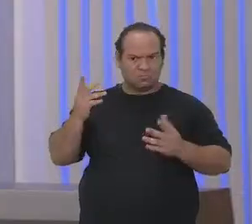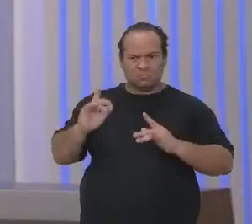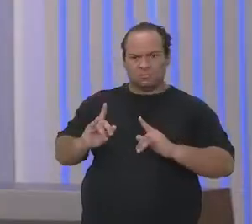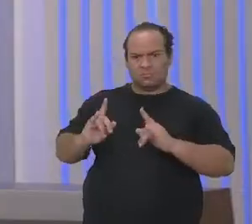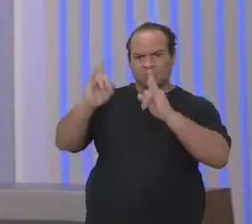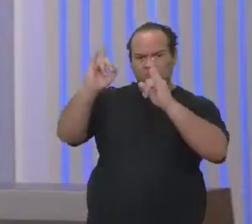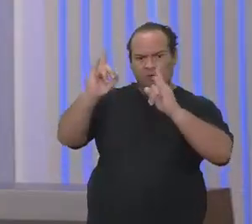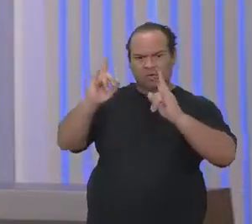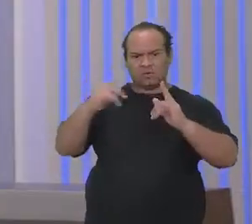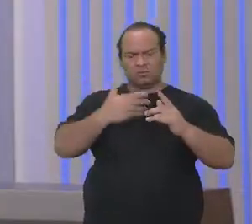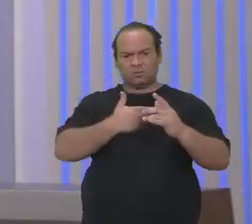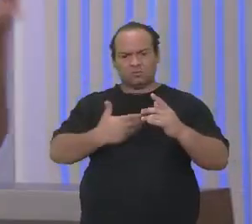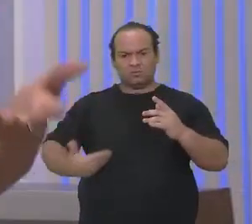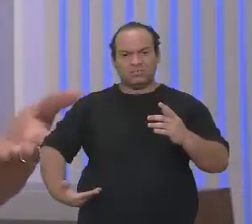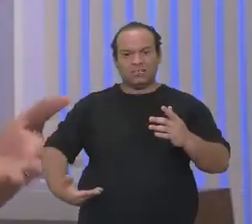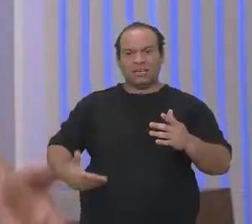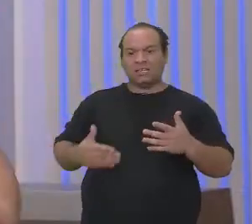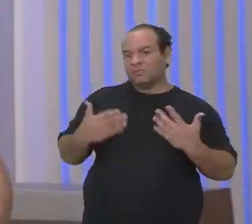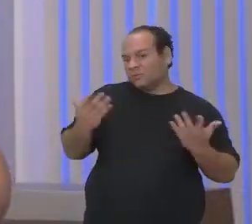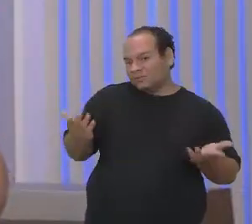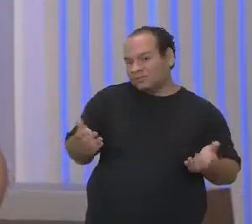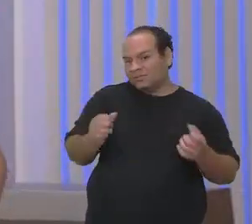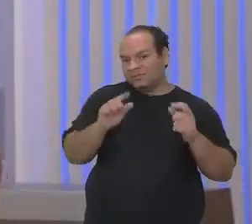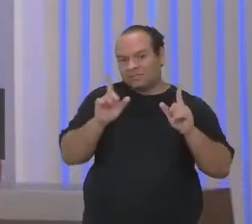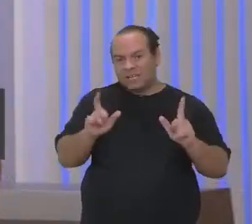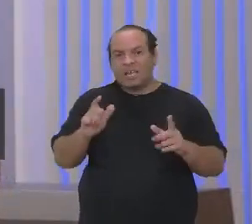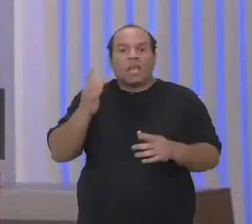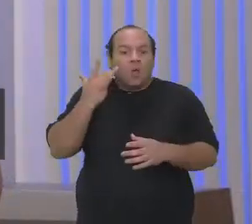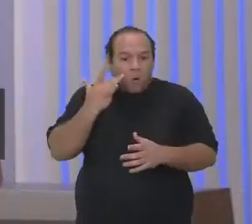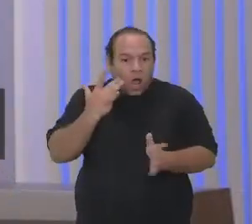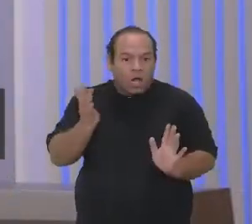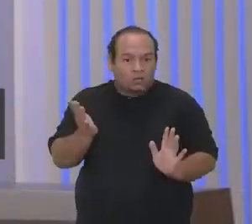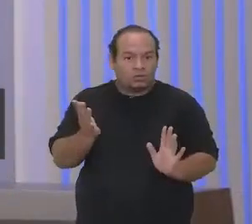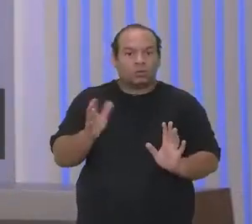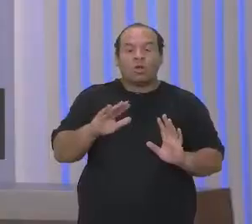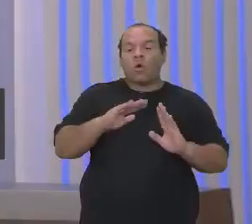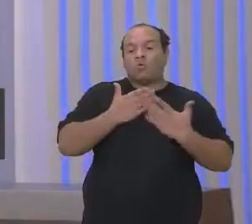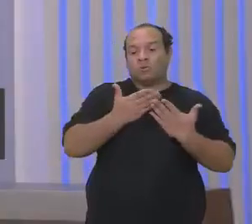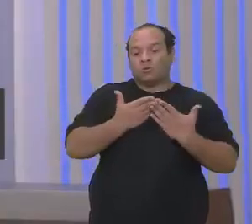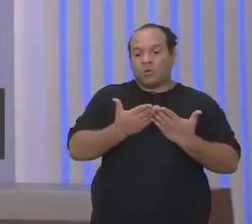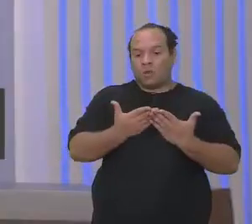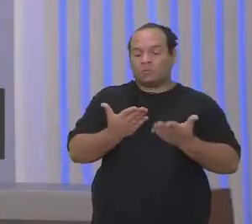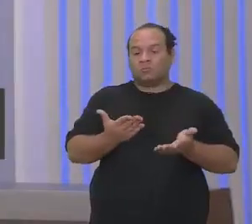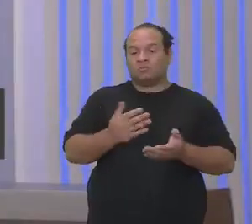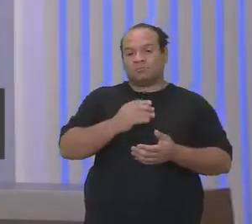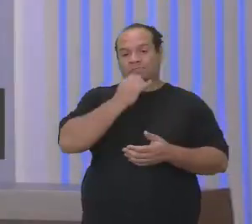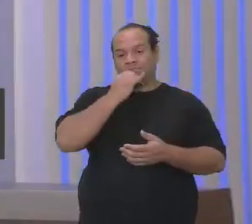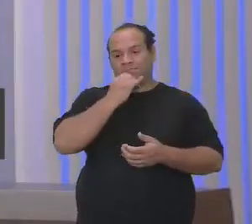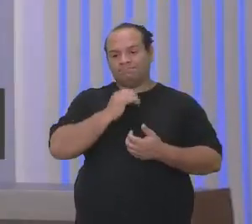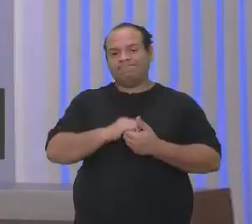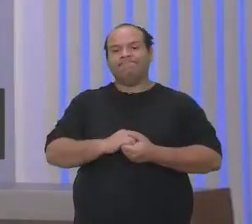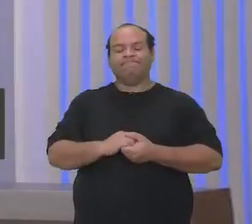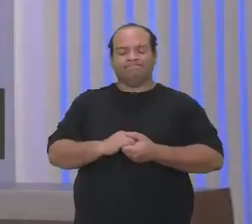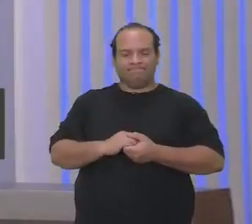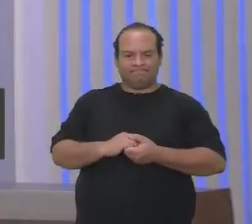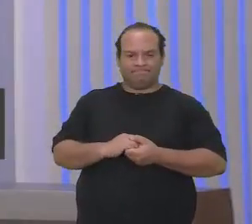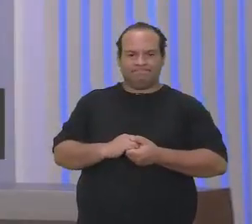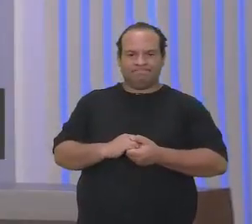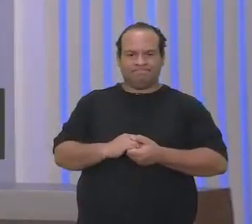prédios públicos, não sei, acredito que seja isso, ou nas escolas, por exemplo, que estão nos